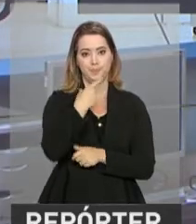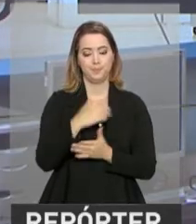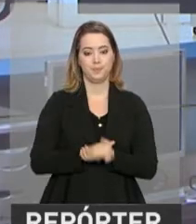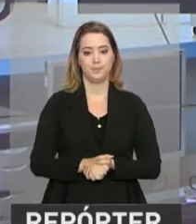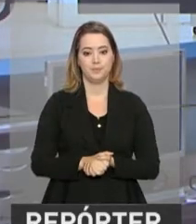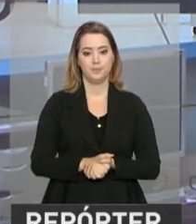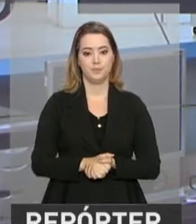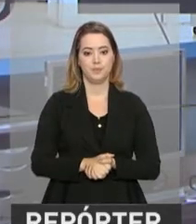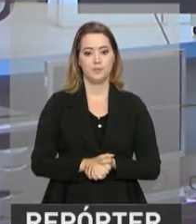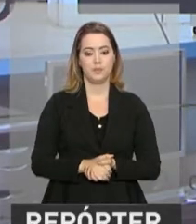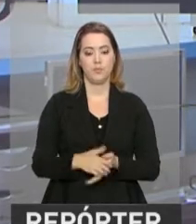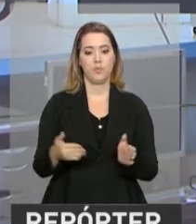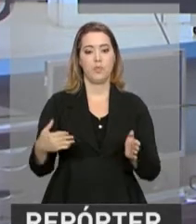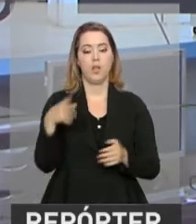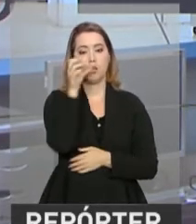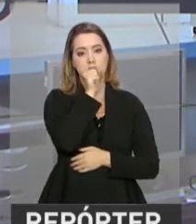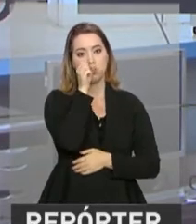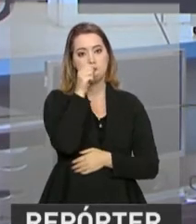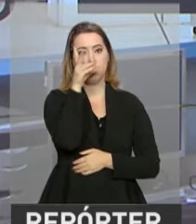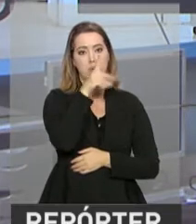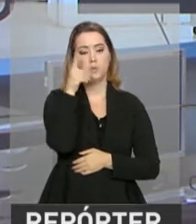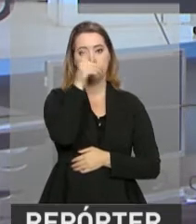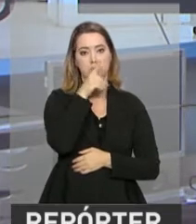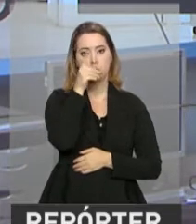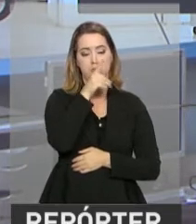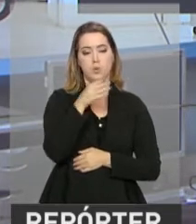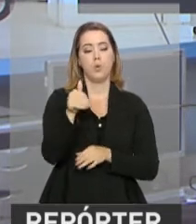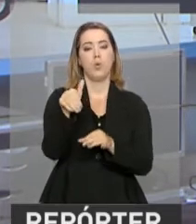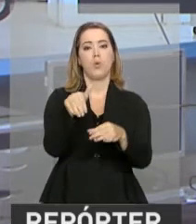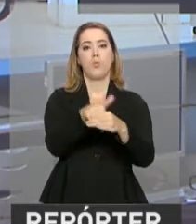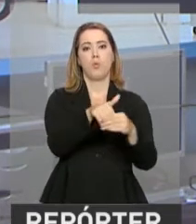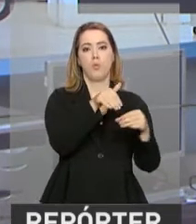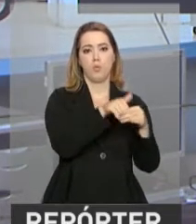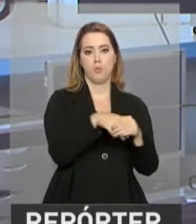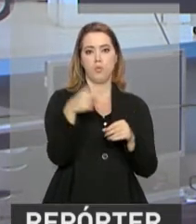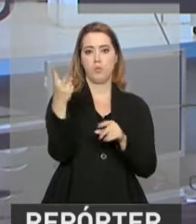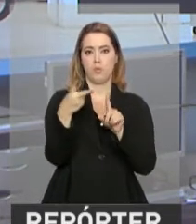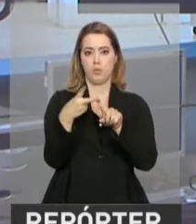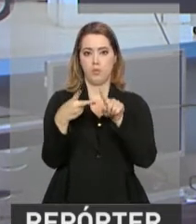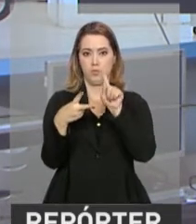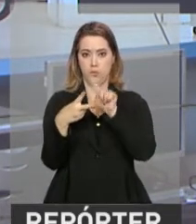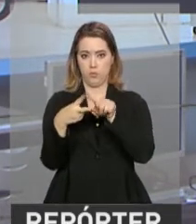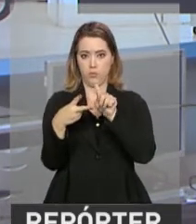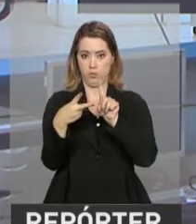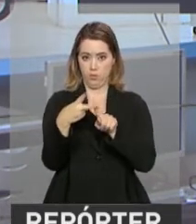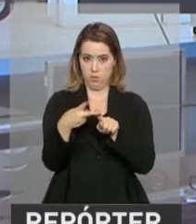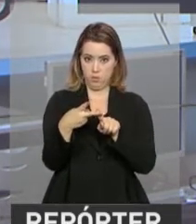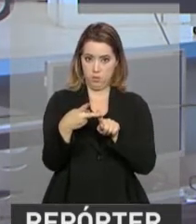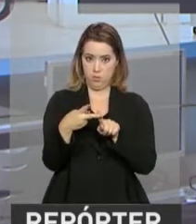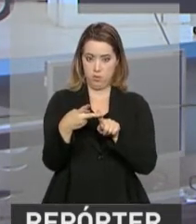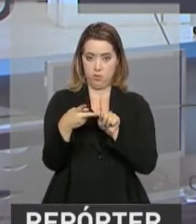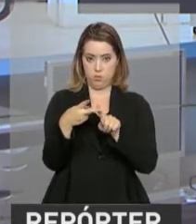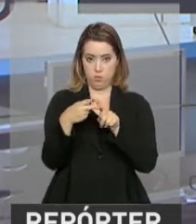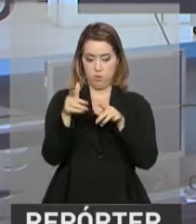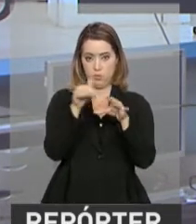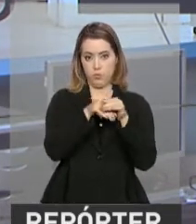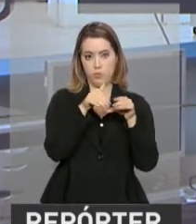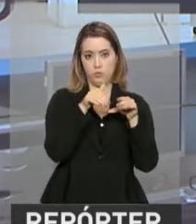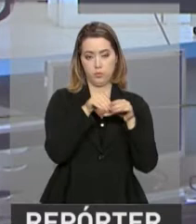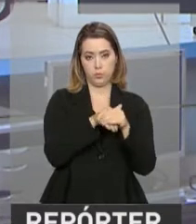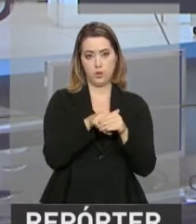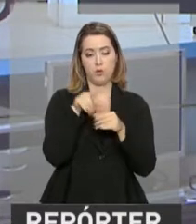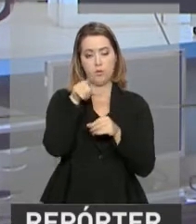no fim de semana tem o segundo turno das eleições municipais e as informações para quem estiver viajando 12 aeroportos administrados